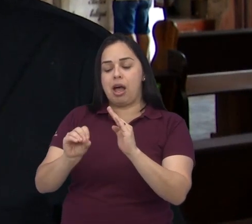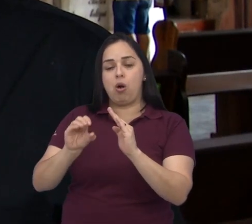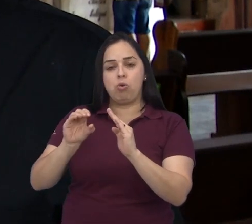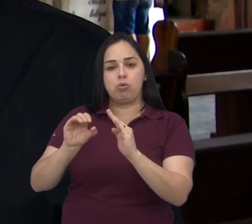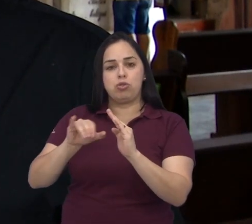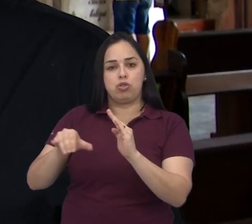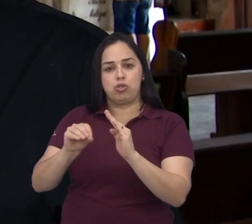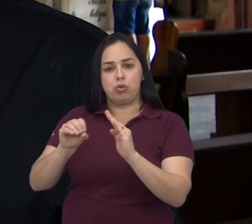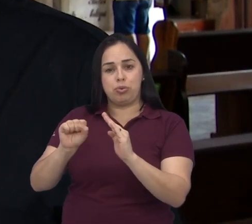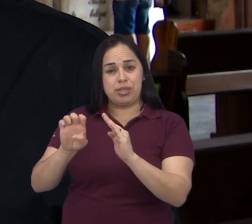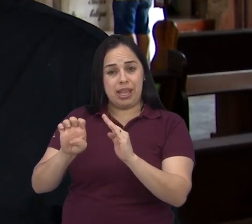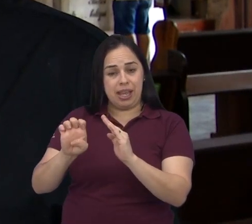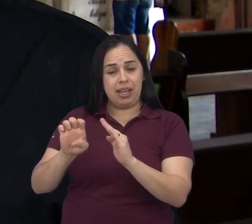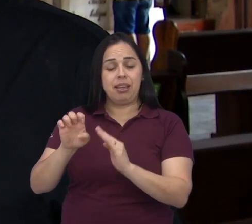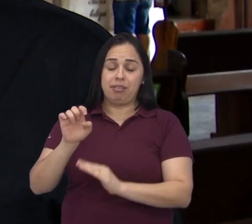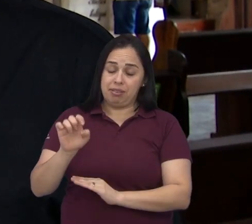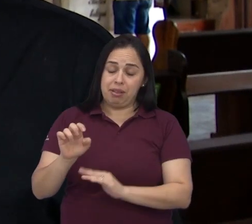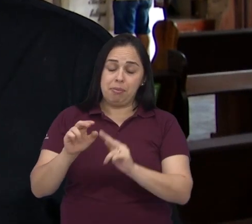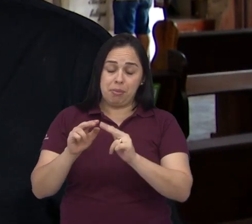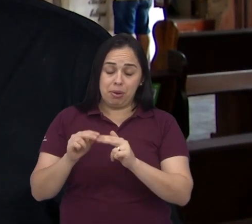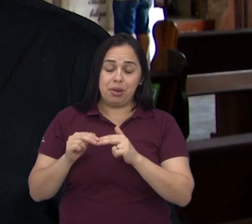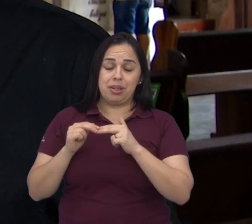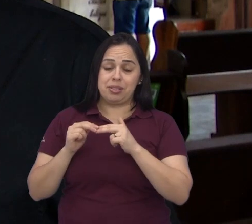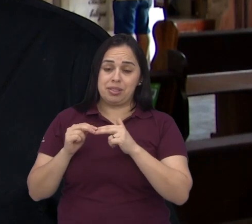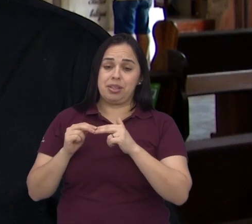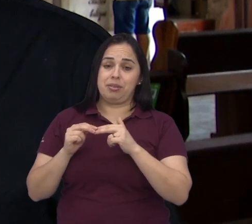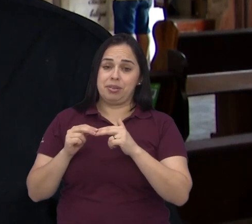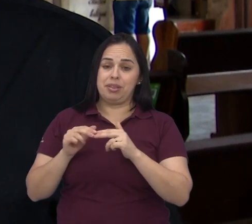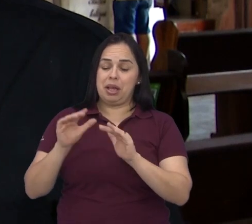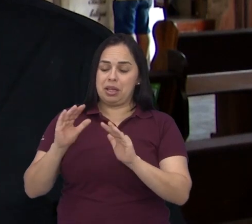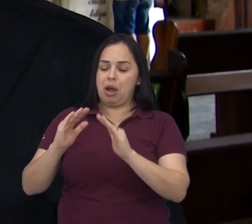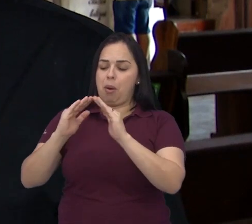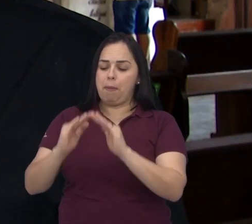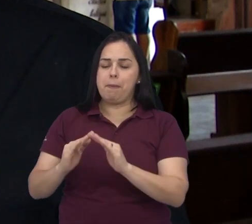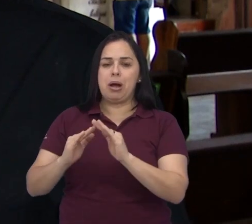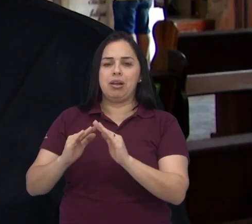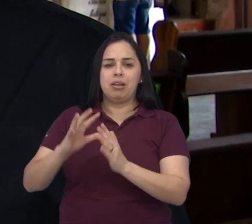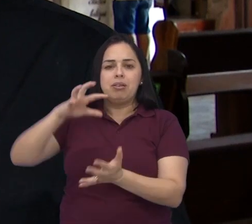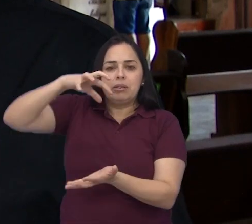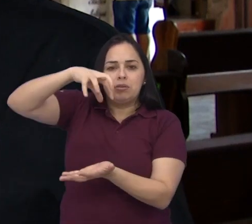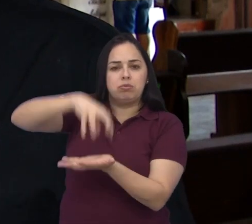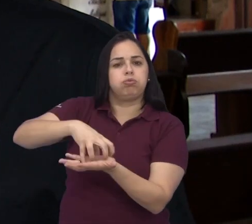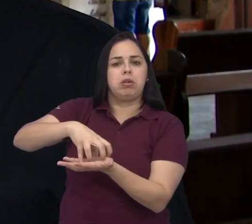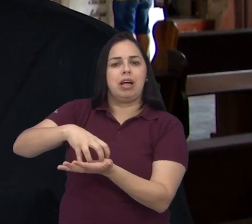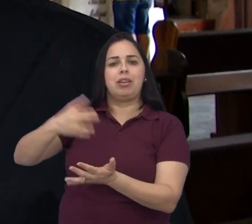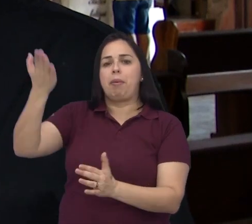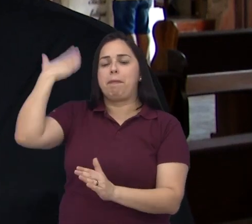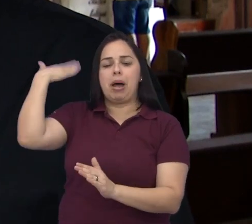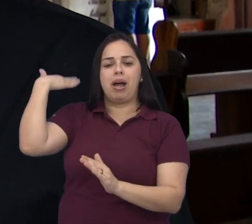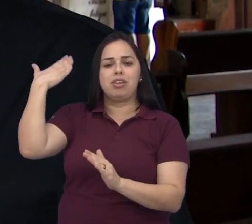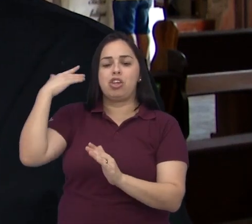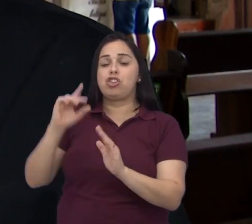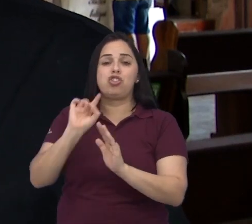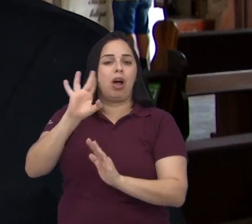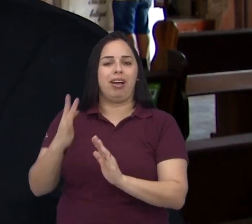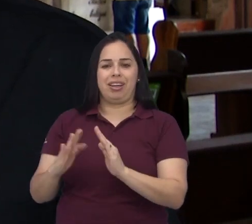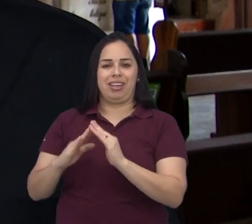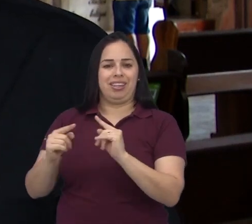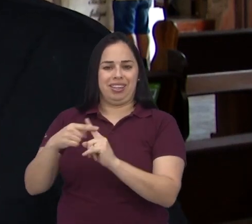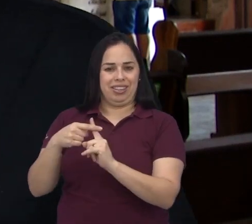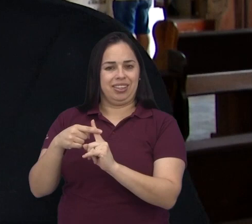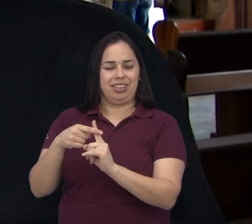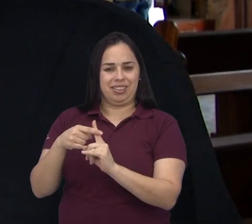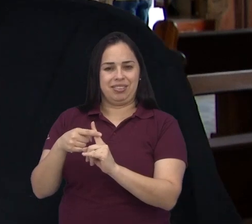né? São José dos Campos, né? E assim é o lugar central, né? Antes existia somente esta